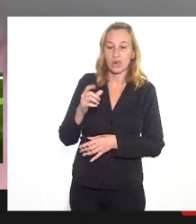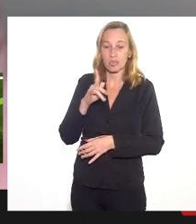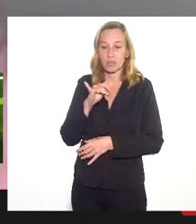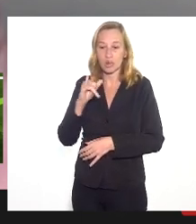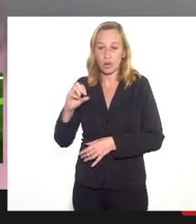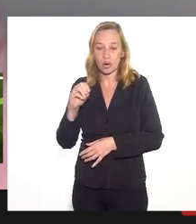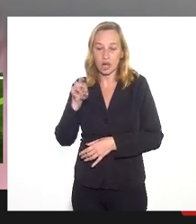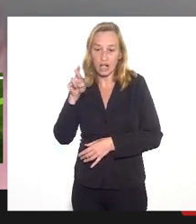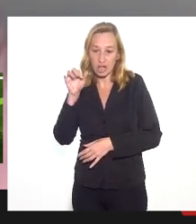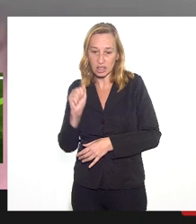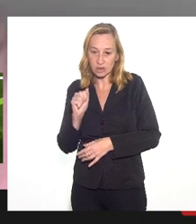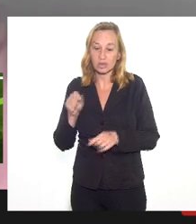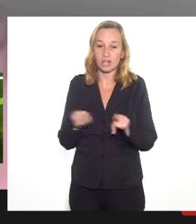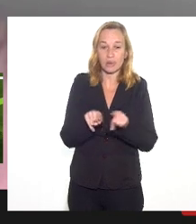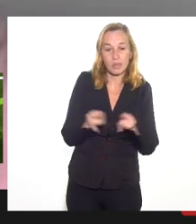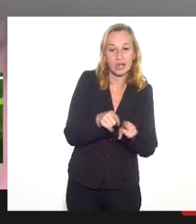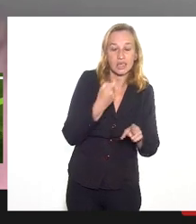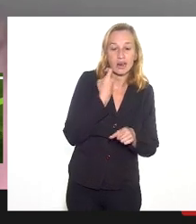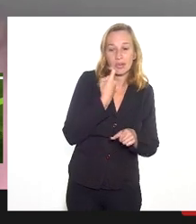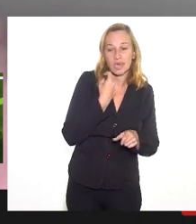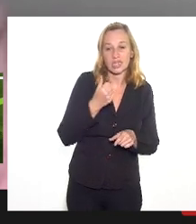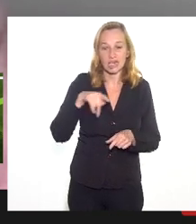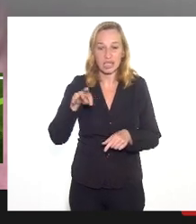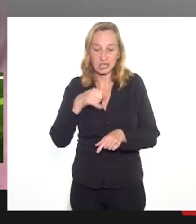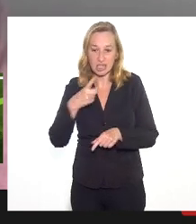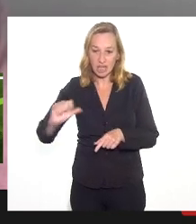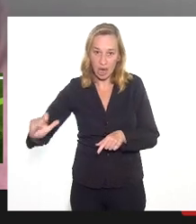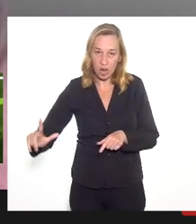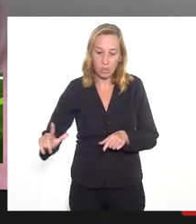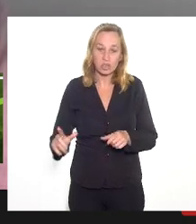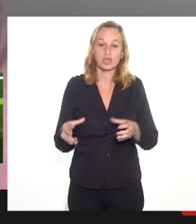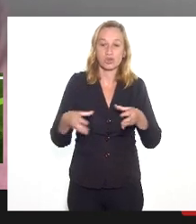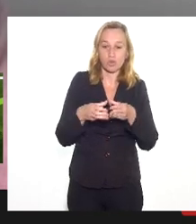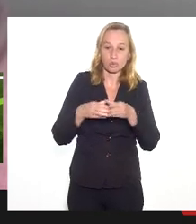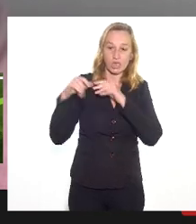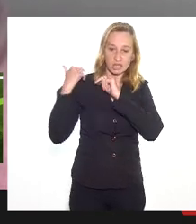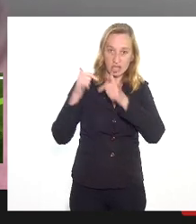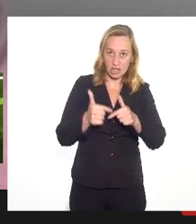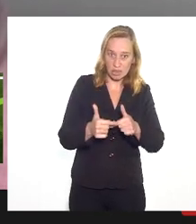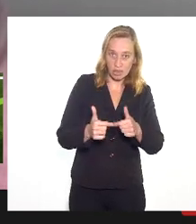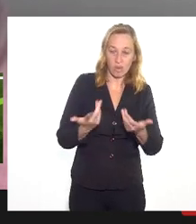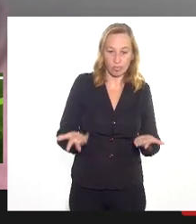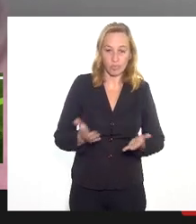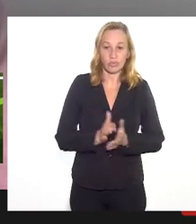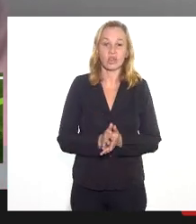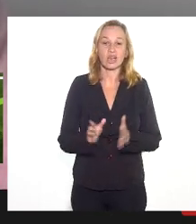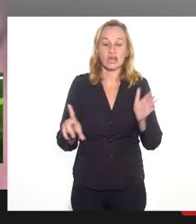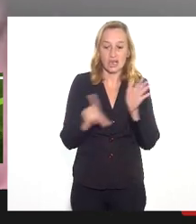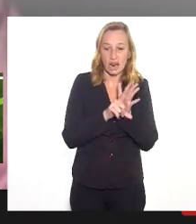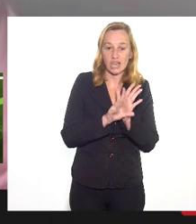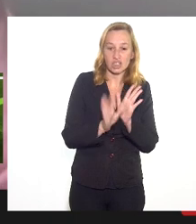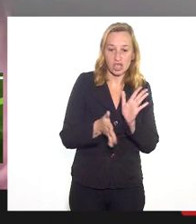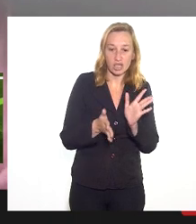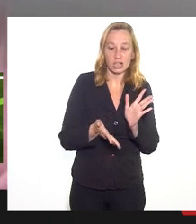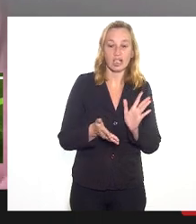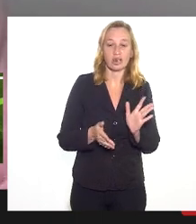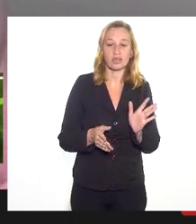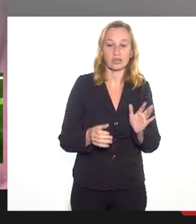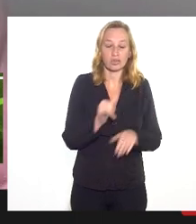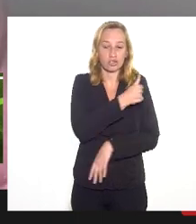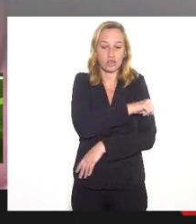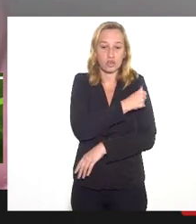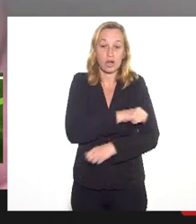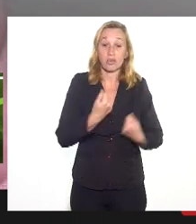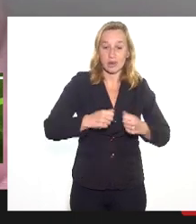orgânicos, da pesca artesanal e da produção extrativista das comunidades tradicionais. Essa lei está em vigor no Rio de Janeiro, a gente precisa